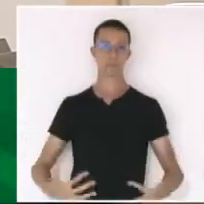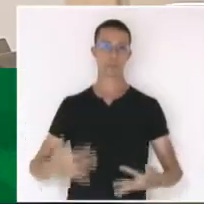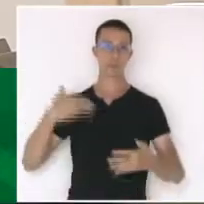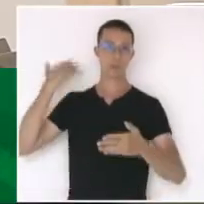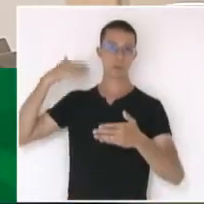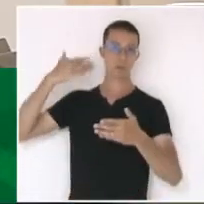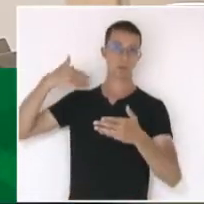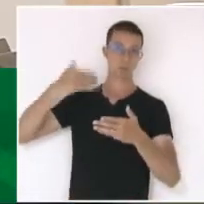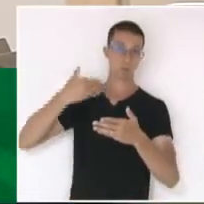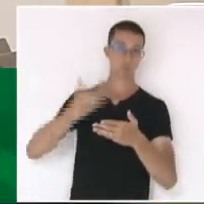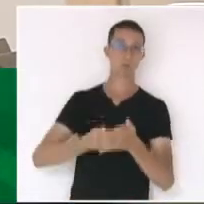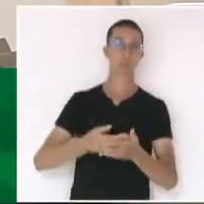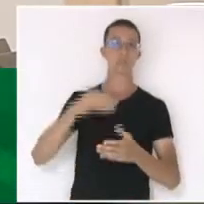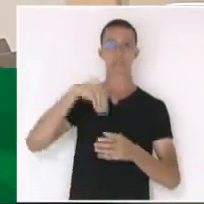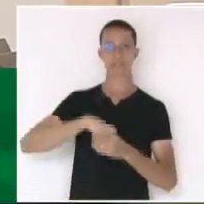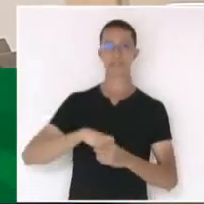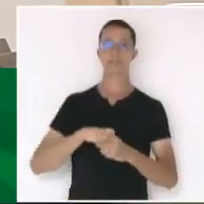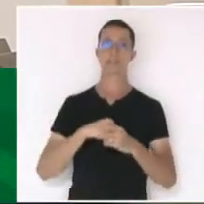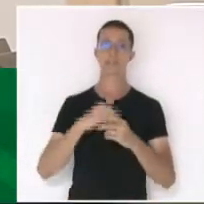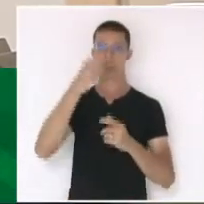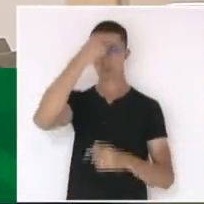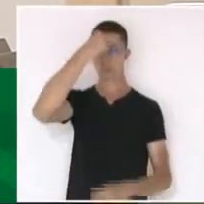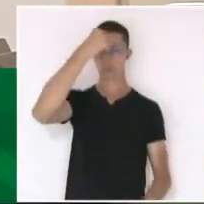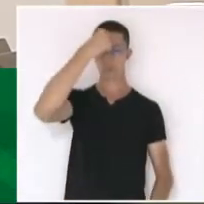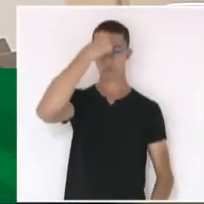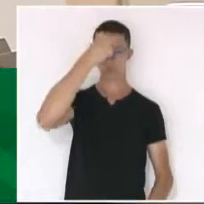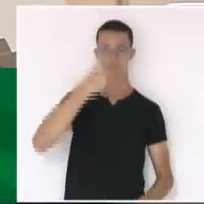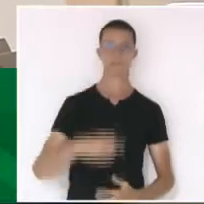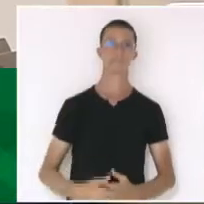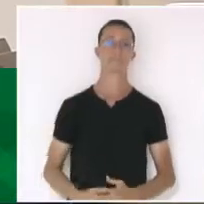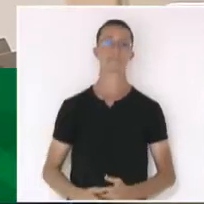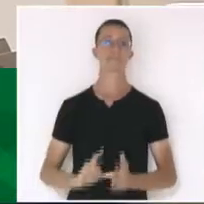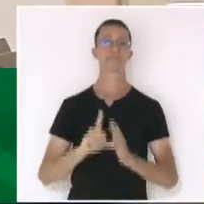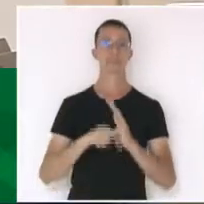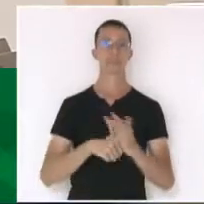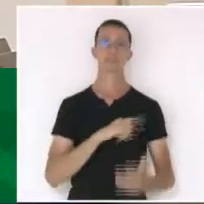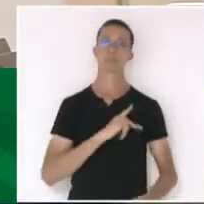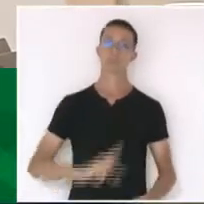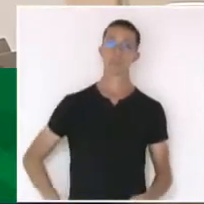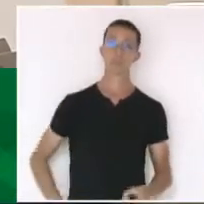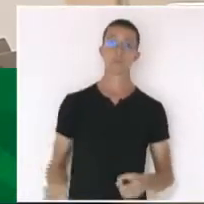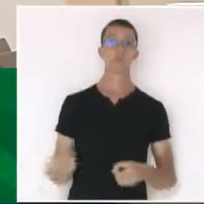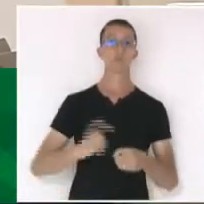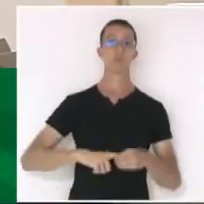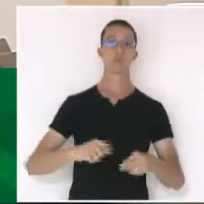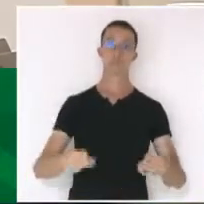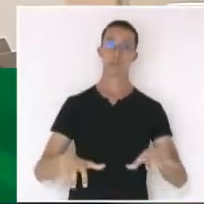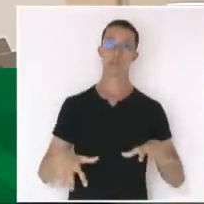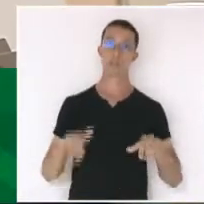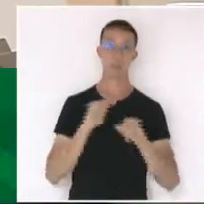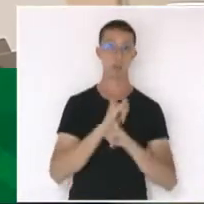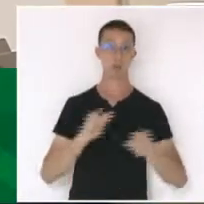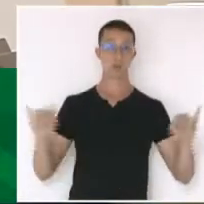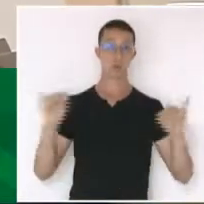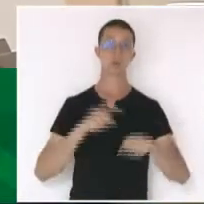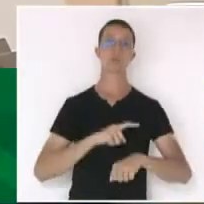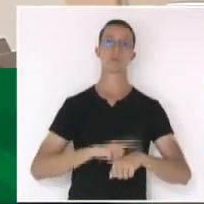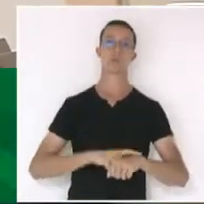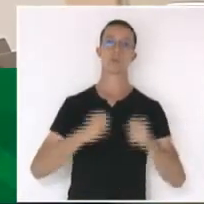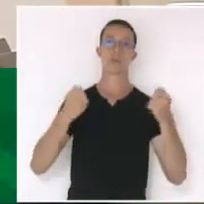acadêmica ato contínuo o senhor presidente reabriu a sessão e anunciou o próximo horário